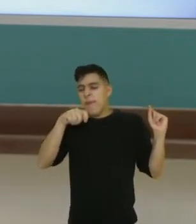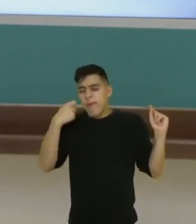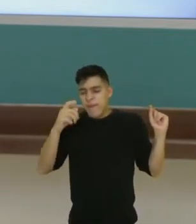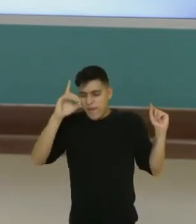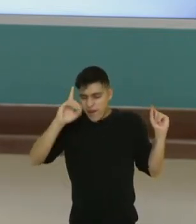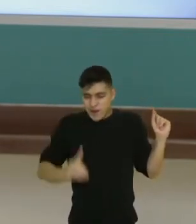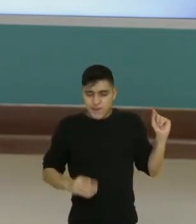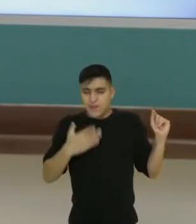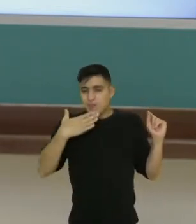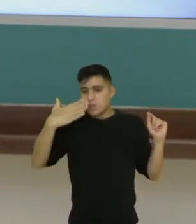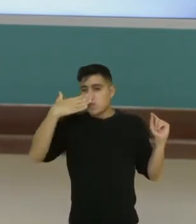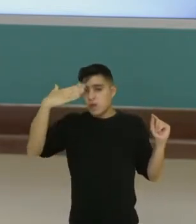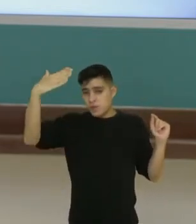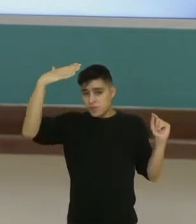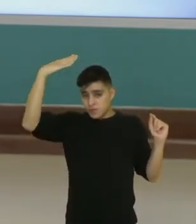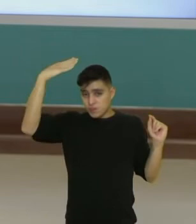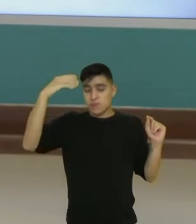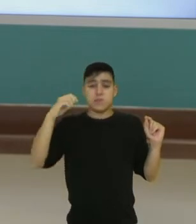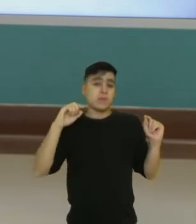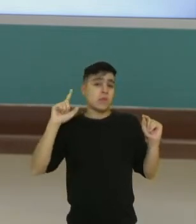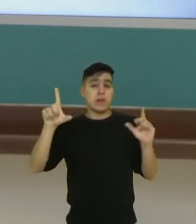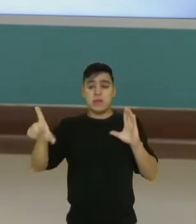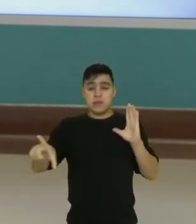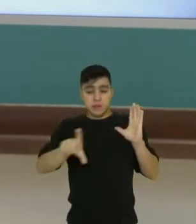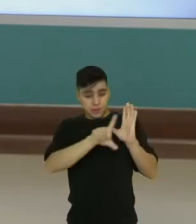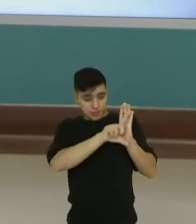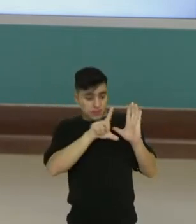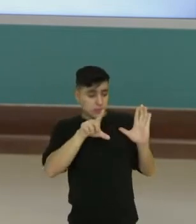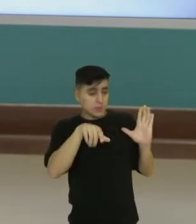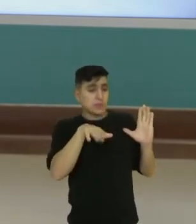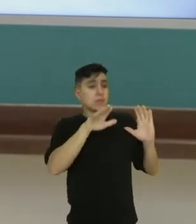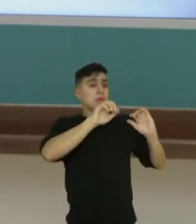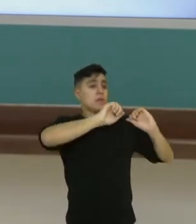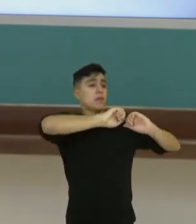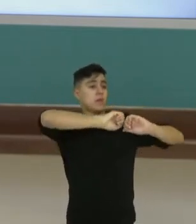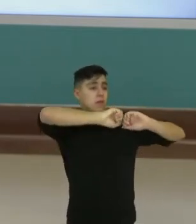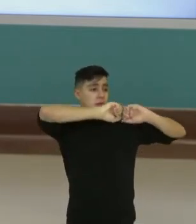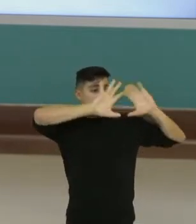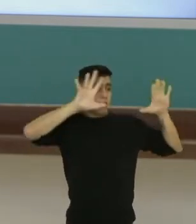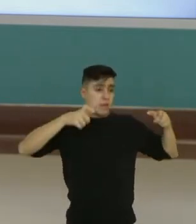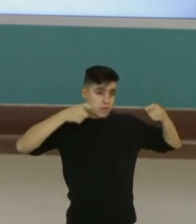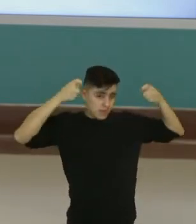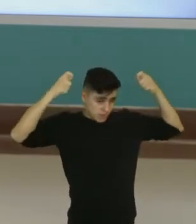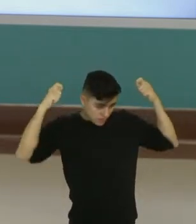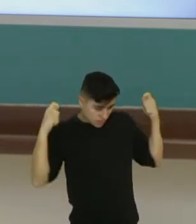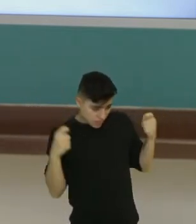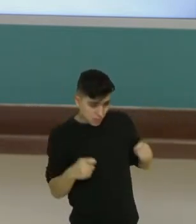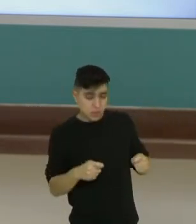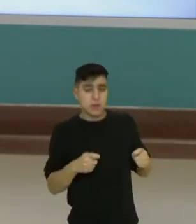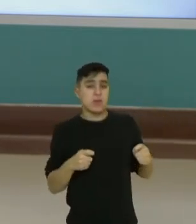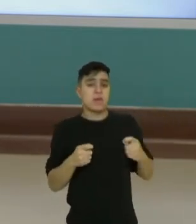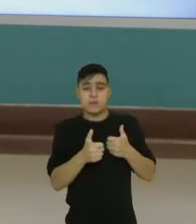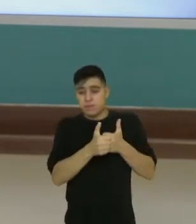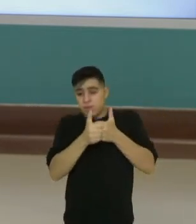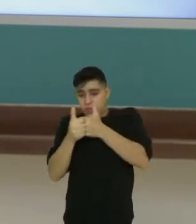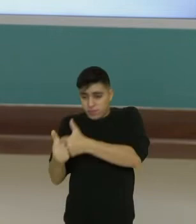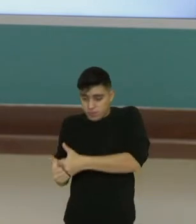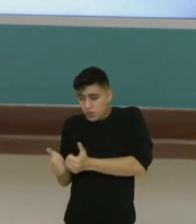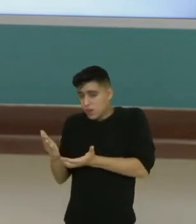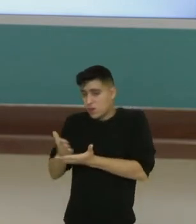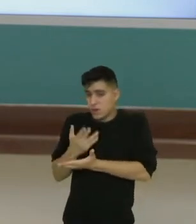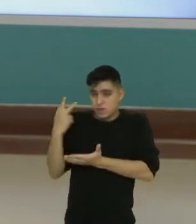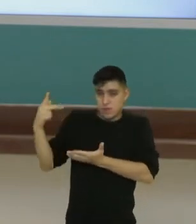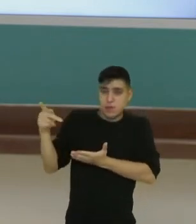islâmico, onde as leis são vistas de maneira mais explícita e rigorosa de acordo com a escritura, ou